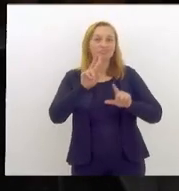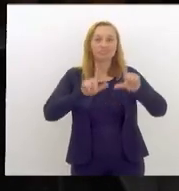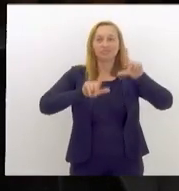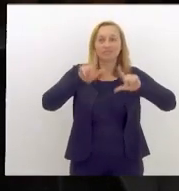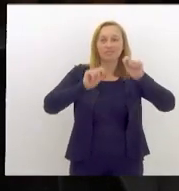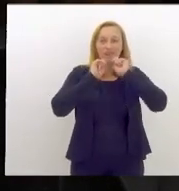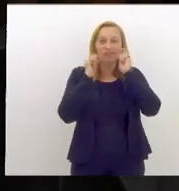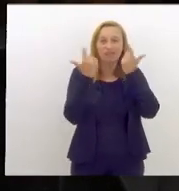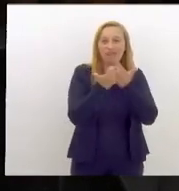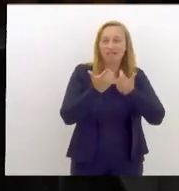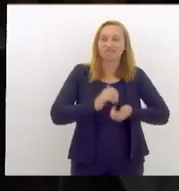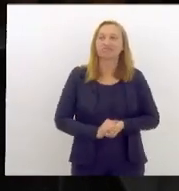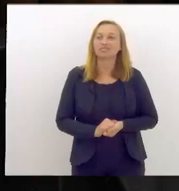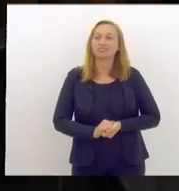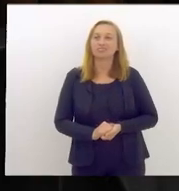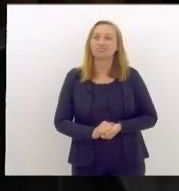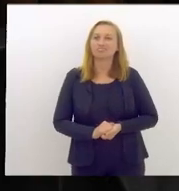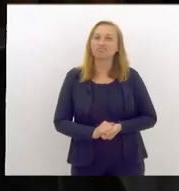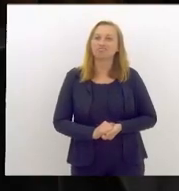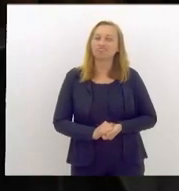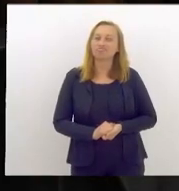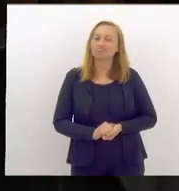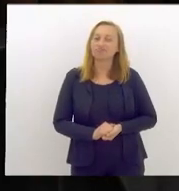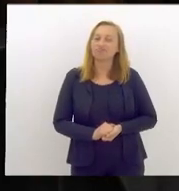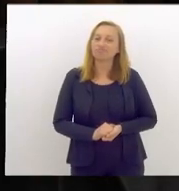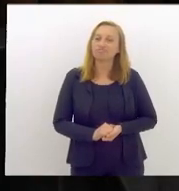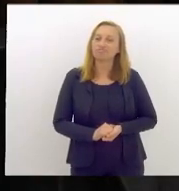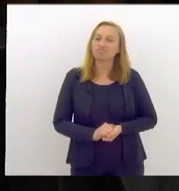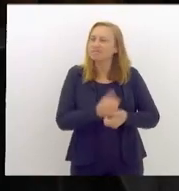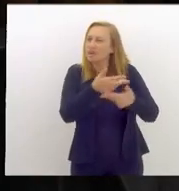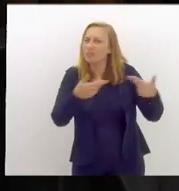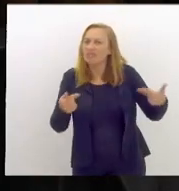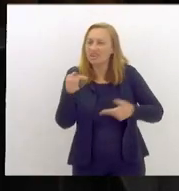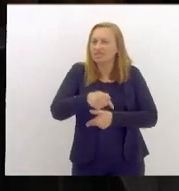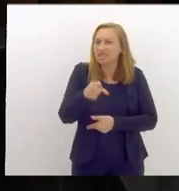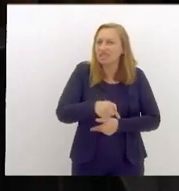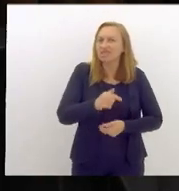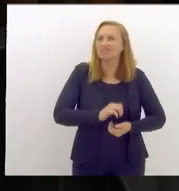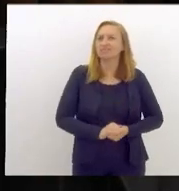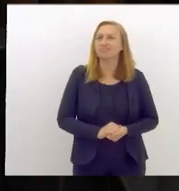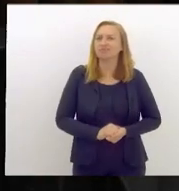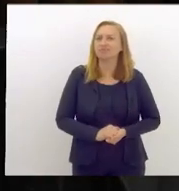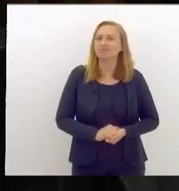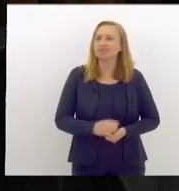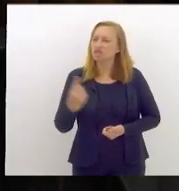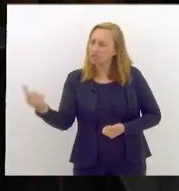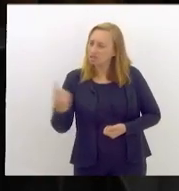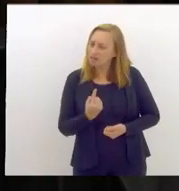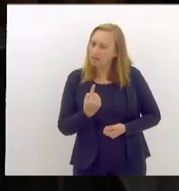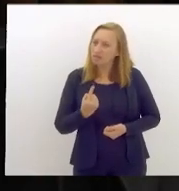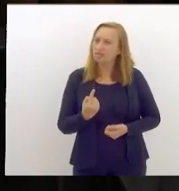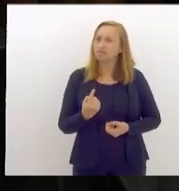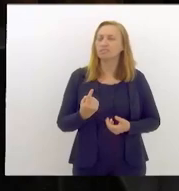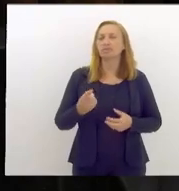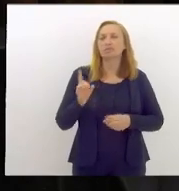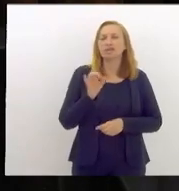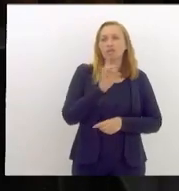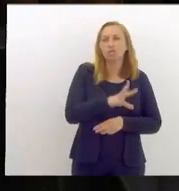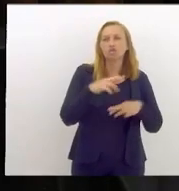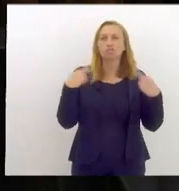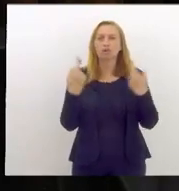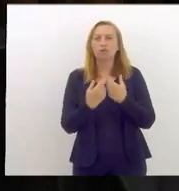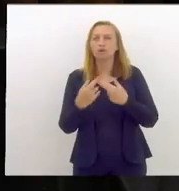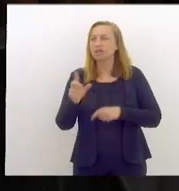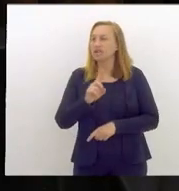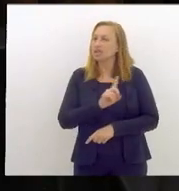fazer aqui uma menção de algo para muitos aqui que vieram participar dessa última sessão mas que